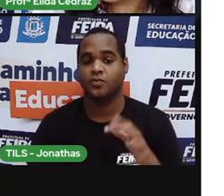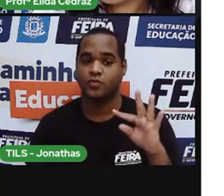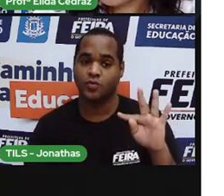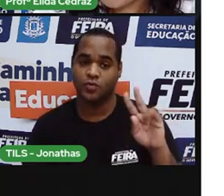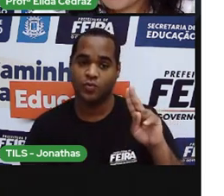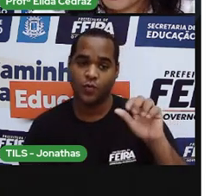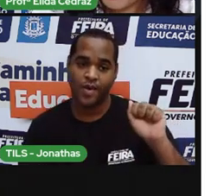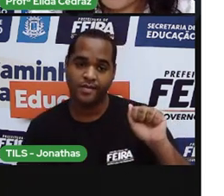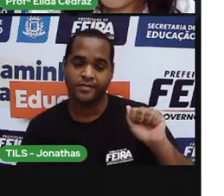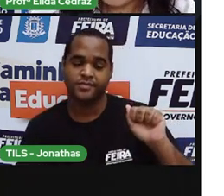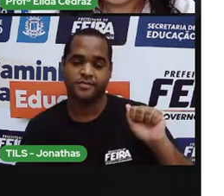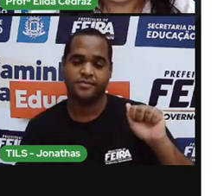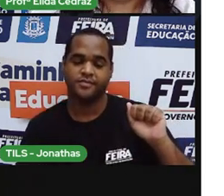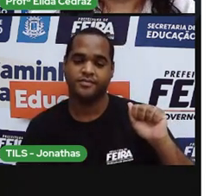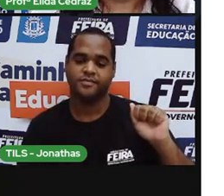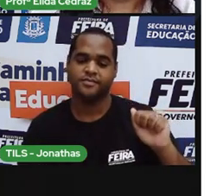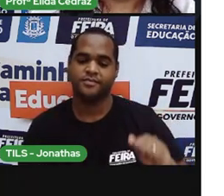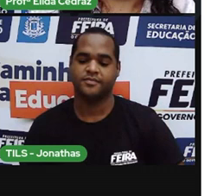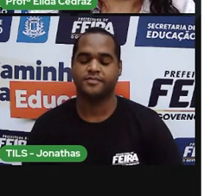Tua.